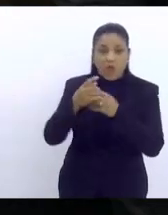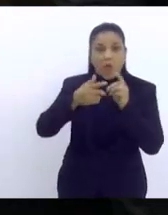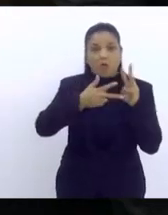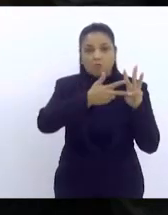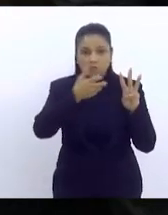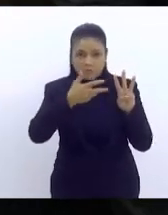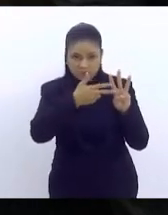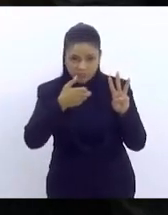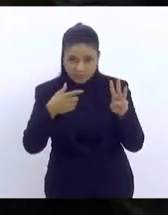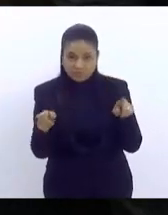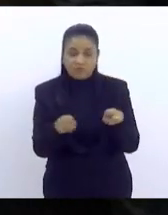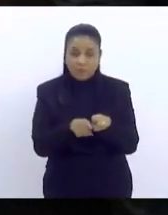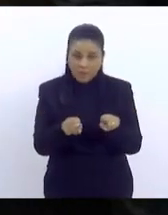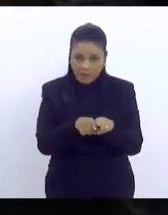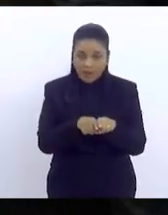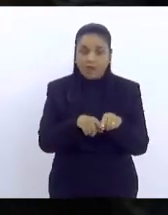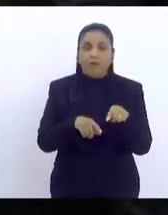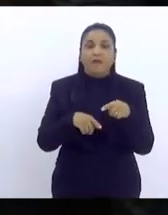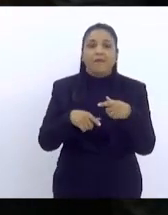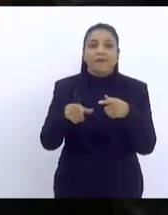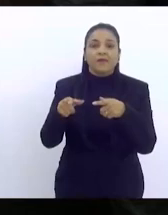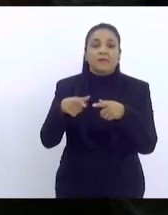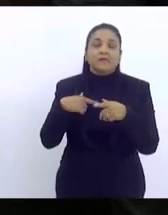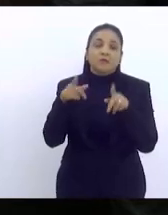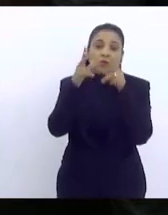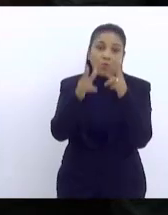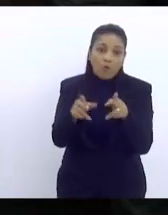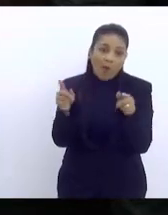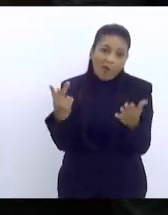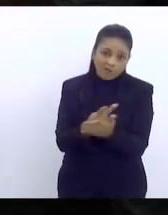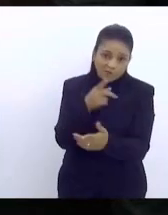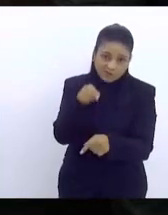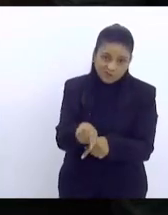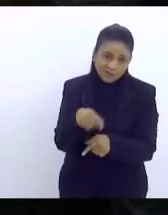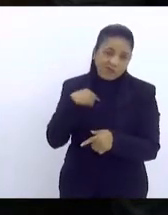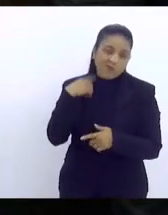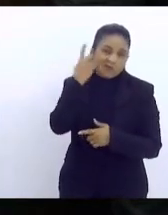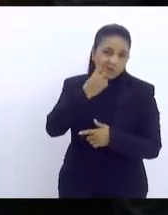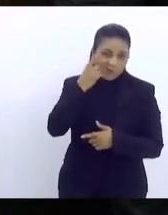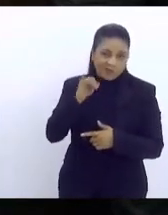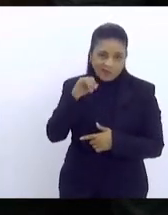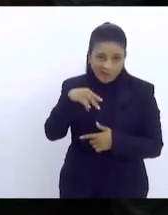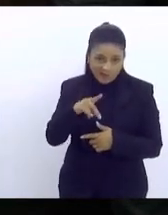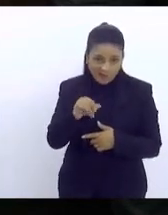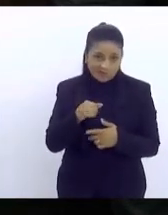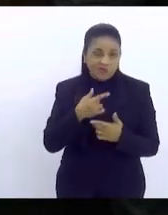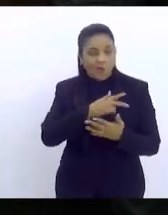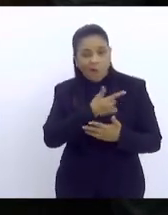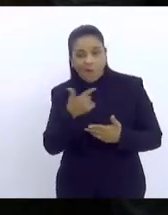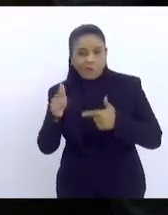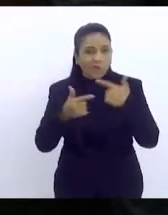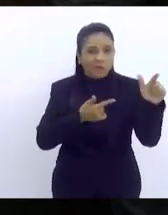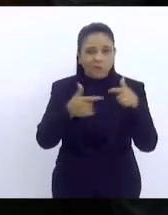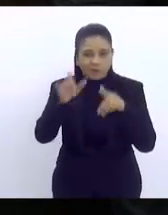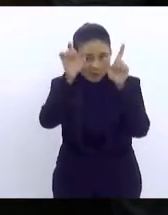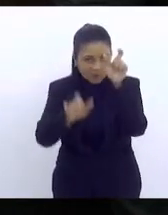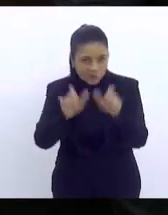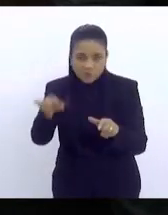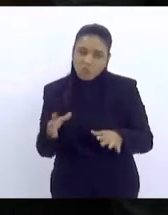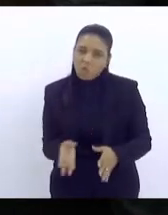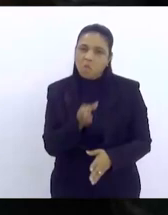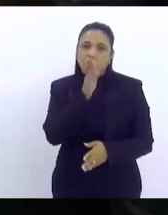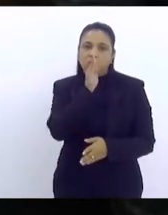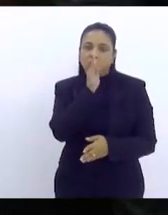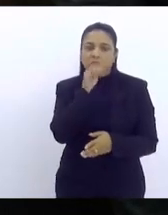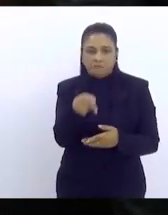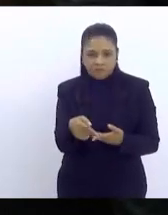deputada índia por supostos índios afrontando a descendência da deputada Índia a gente não pode se calar perante militantes